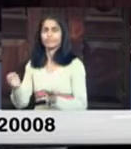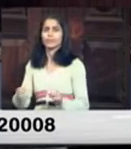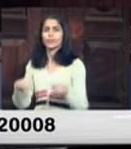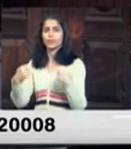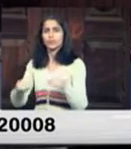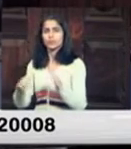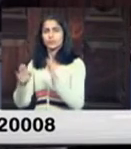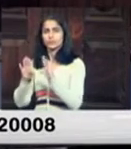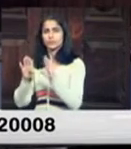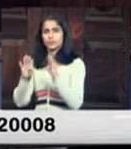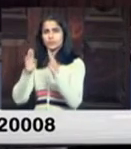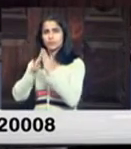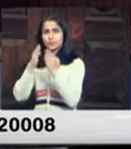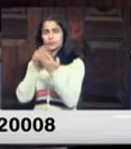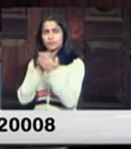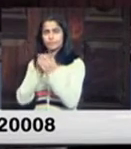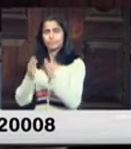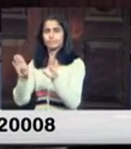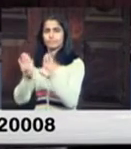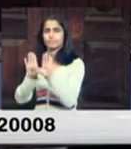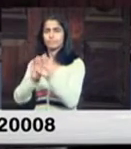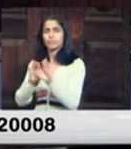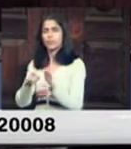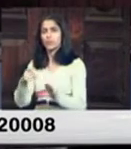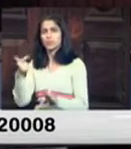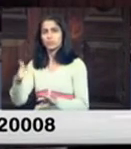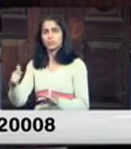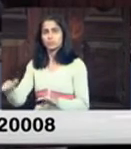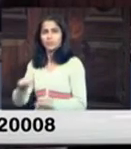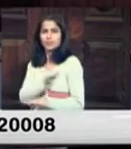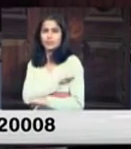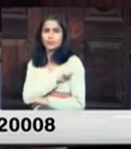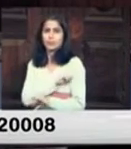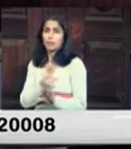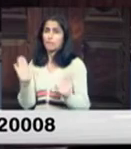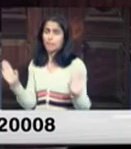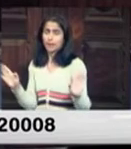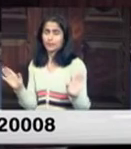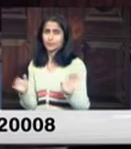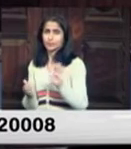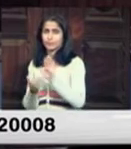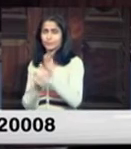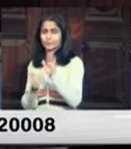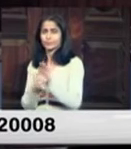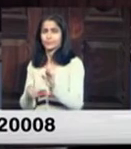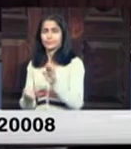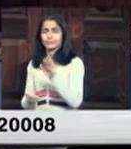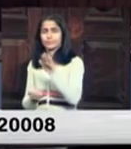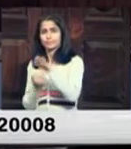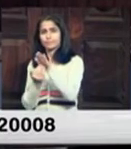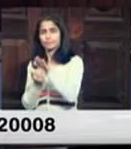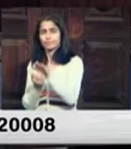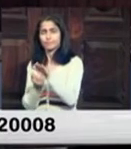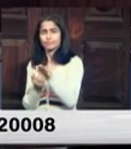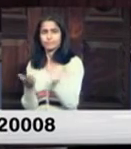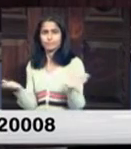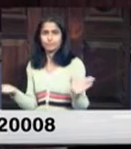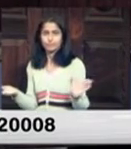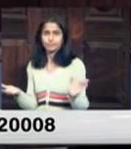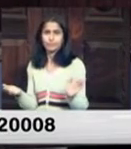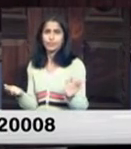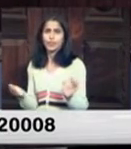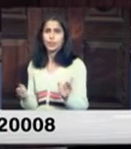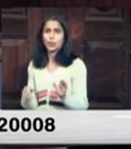serão fechadas, não há demanda para essas escolas, mas o governo suspendeu, deputado Eliomar Coelho, travou o processo de